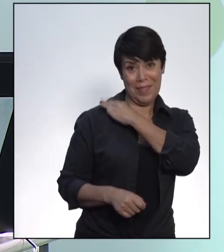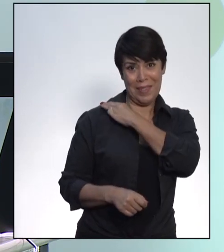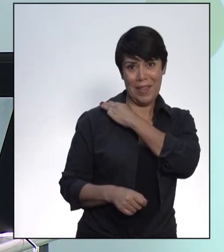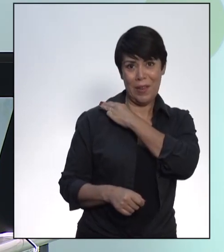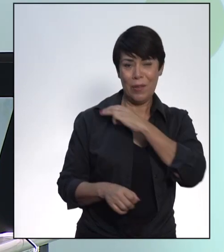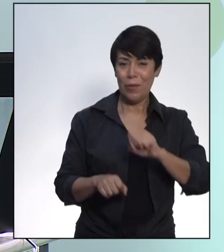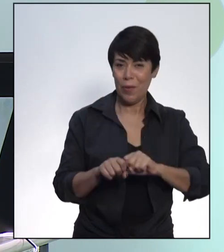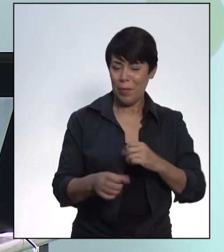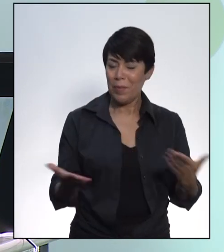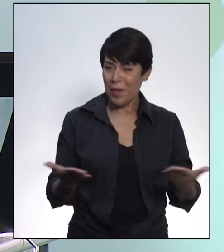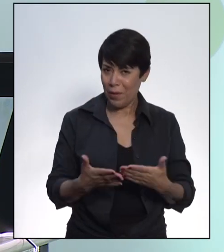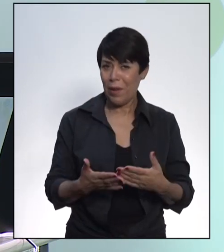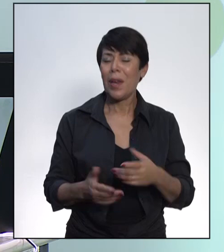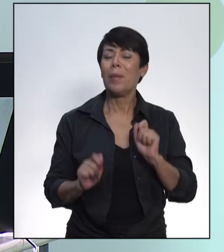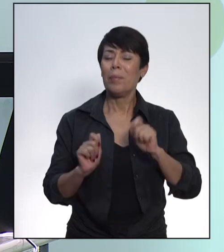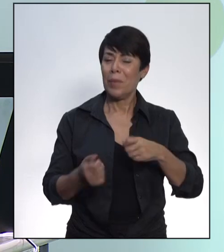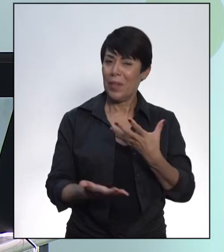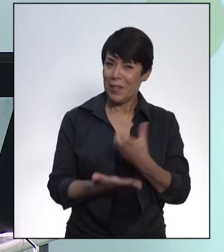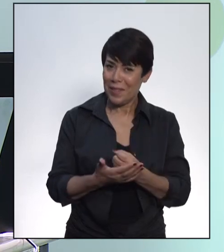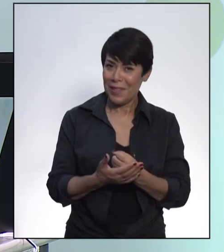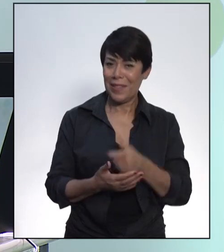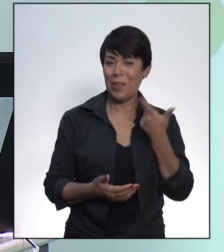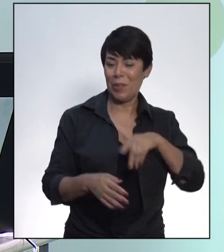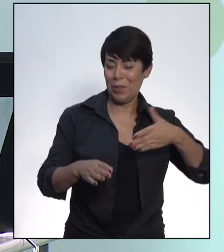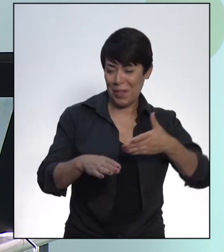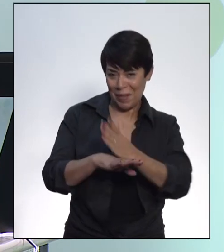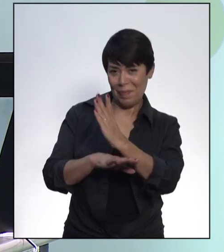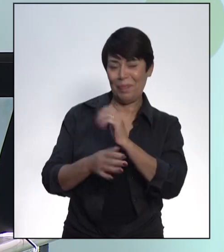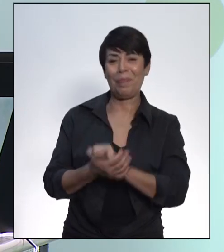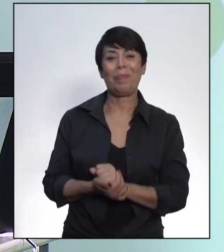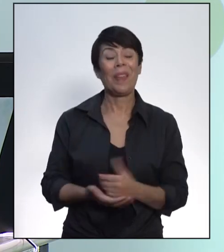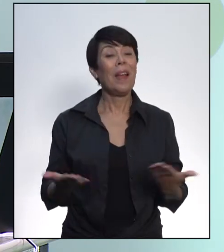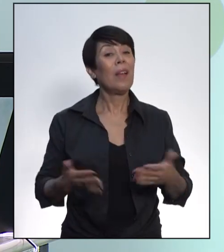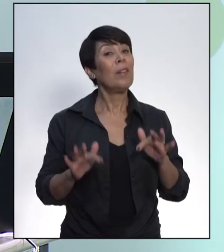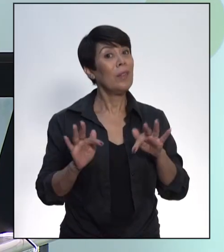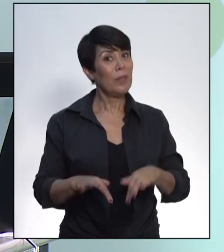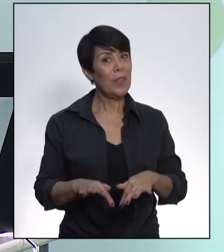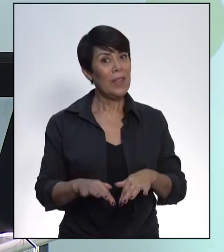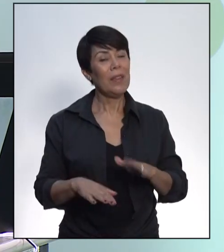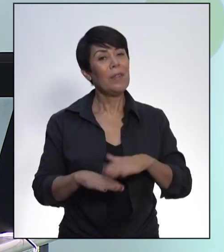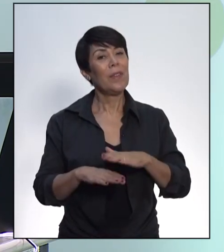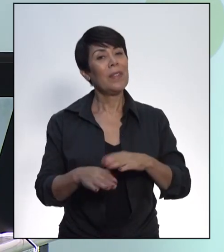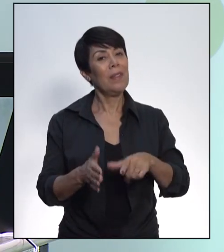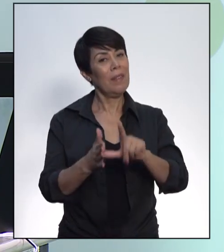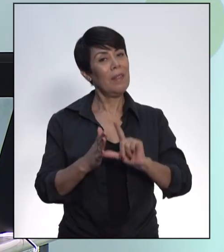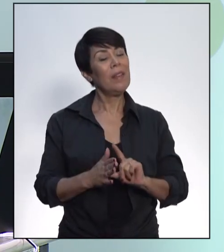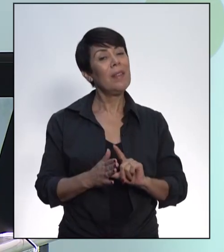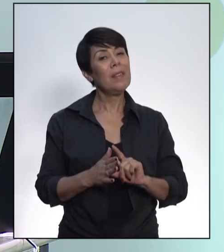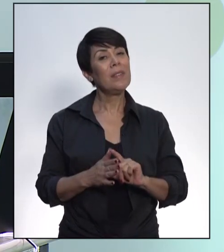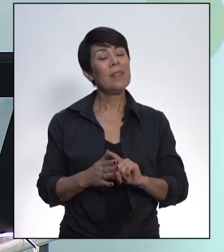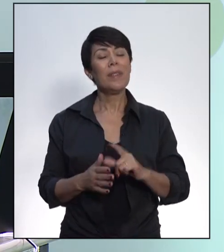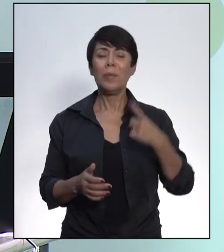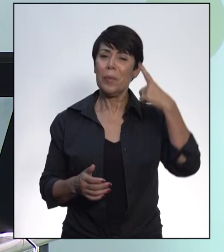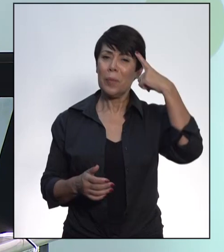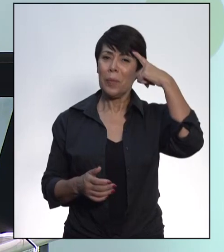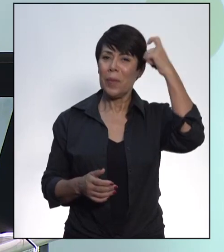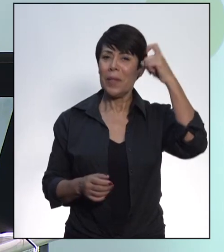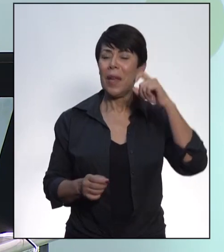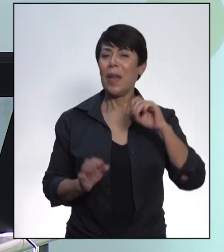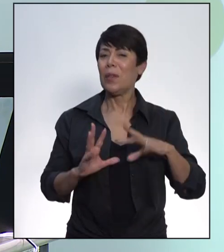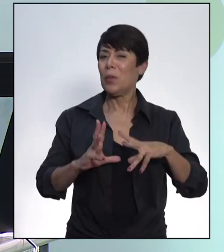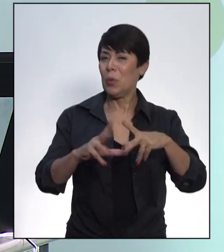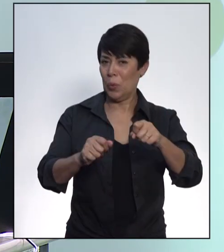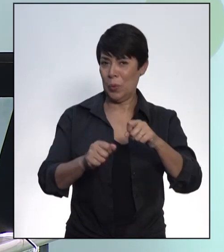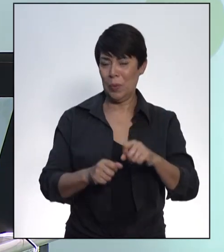vai fazer a inscrição e ele vai se dar bem, né? Para encerrar a aula, nós vamos fazer então antes uma ideia do que nós